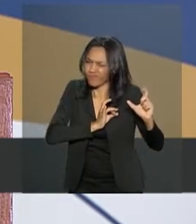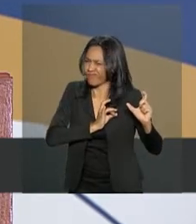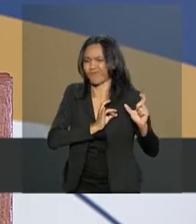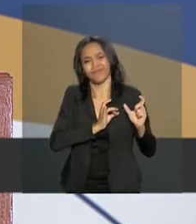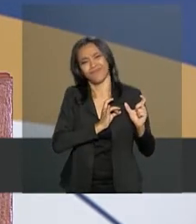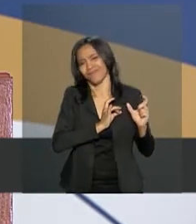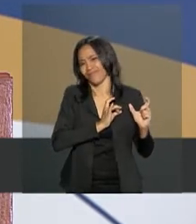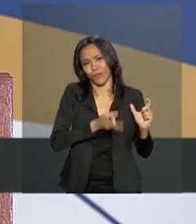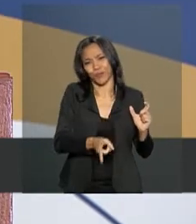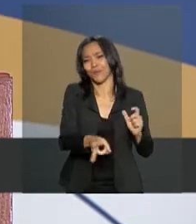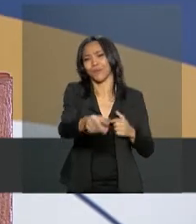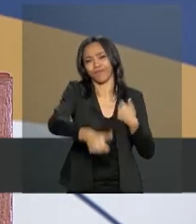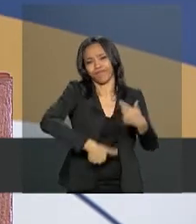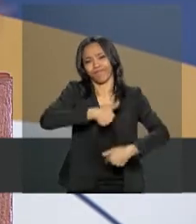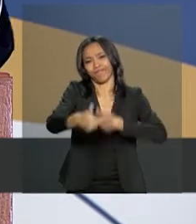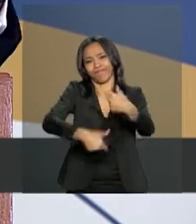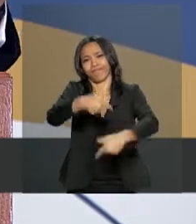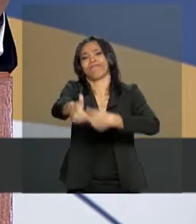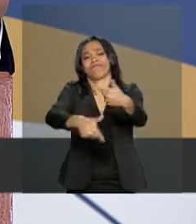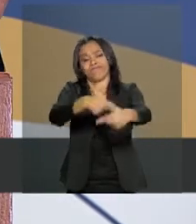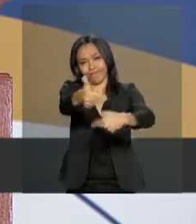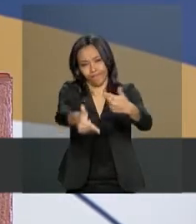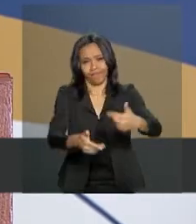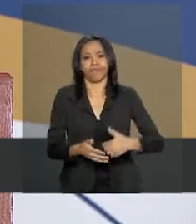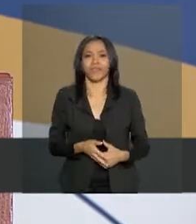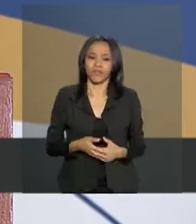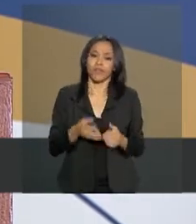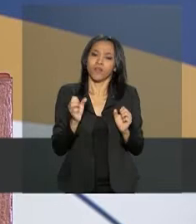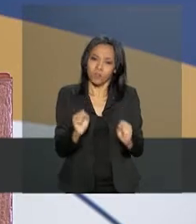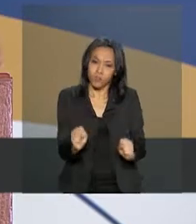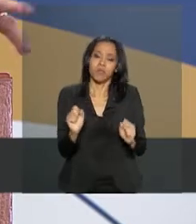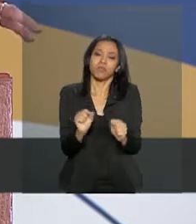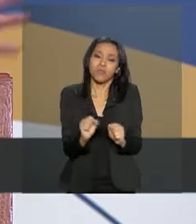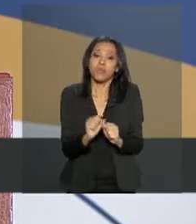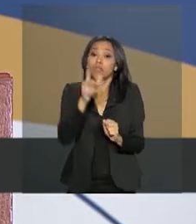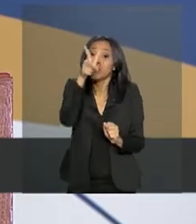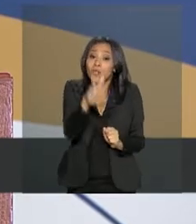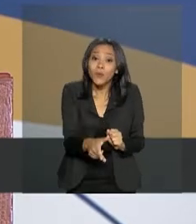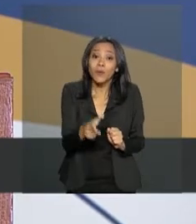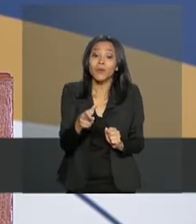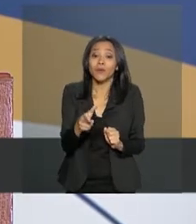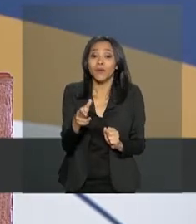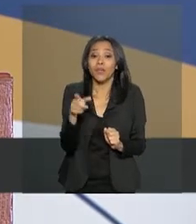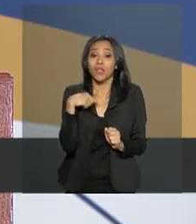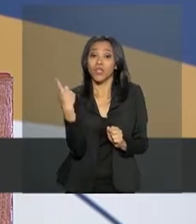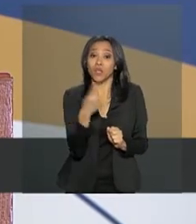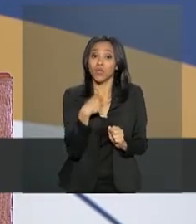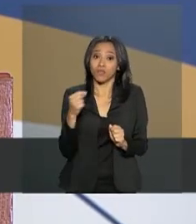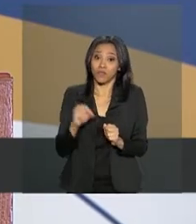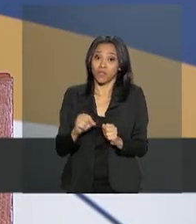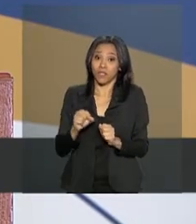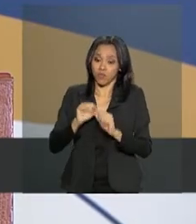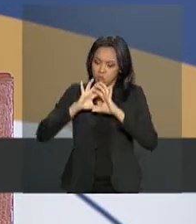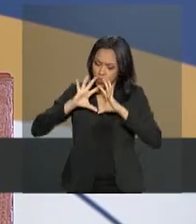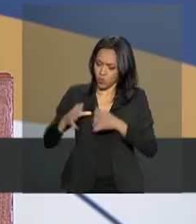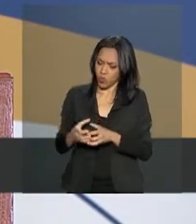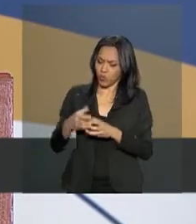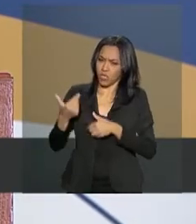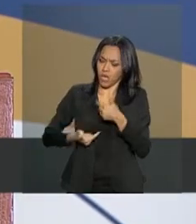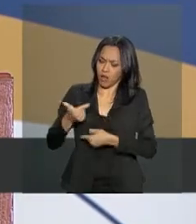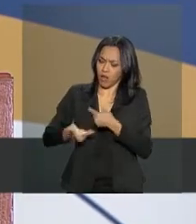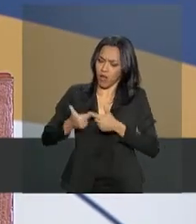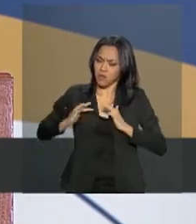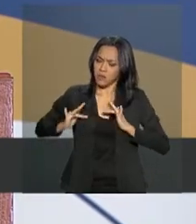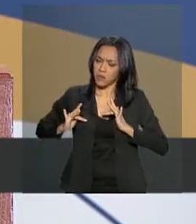governo continuou e continua pudermos fazer o que fizemos com uma equipe extraordinariamente conheça ao